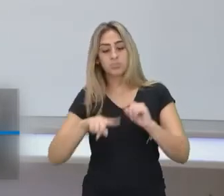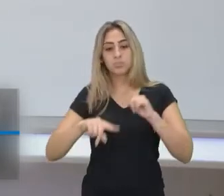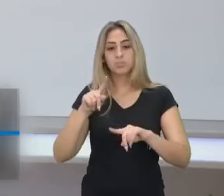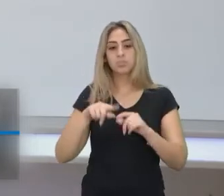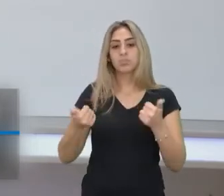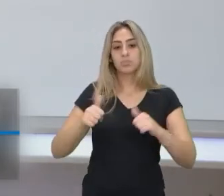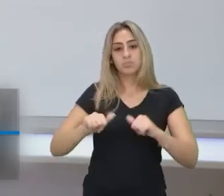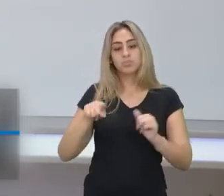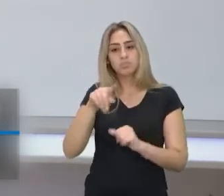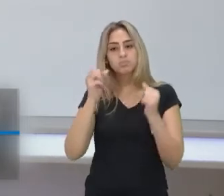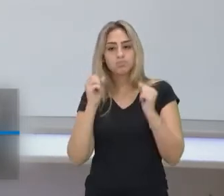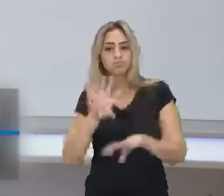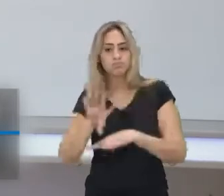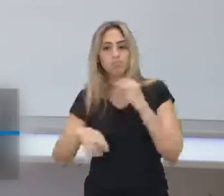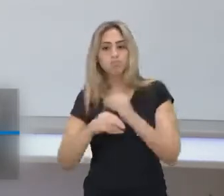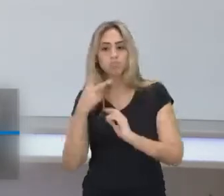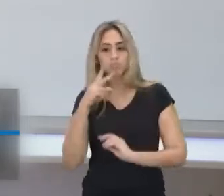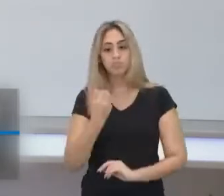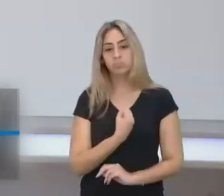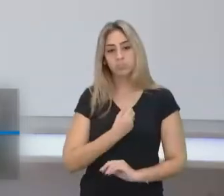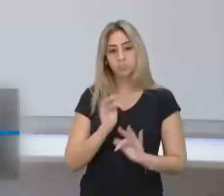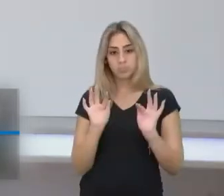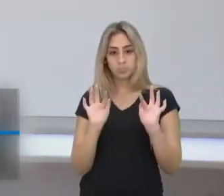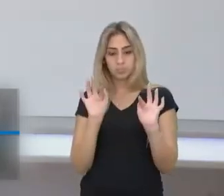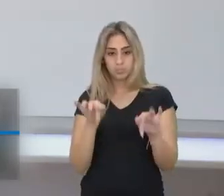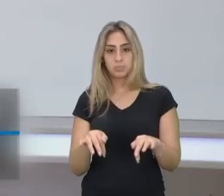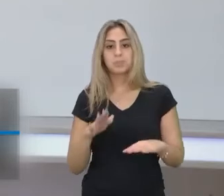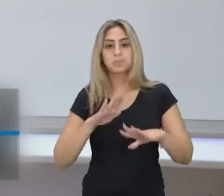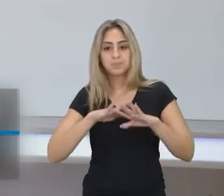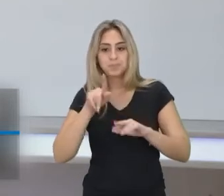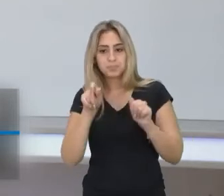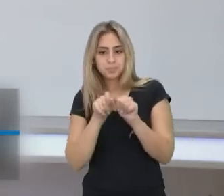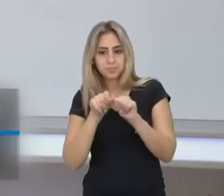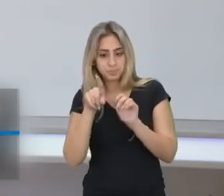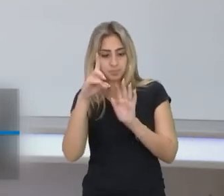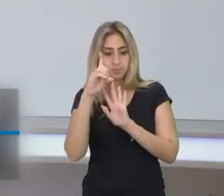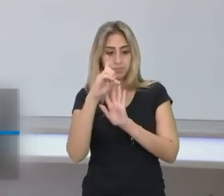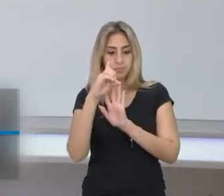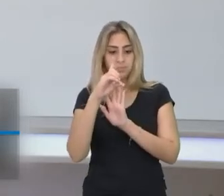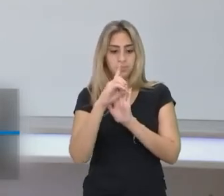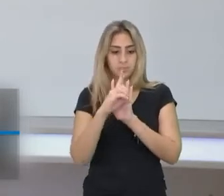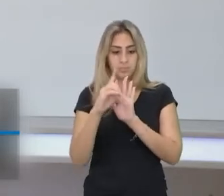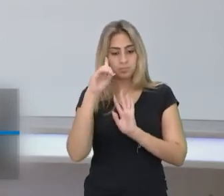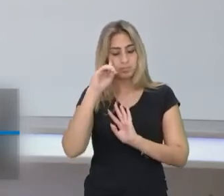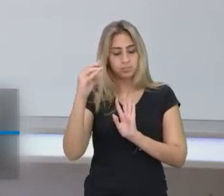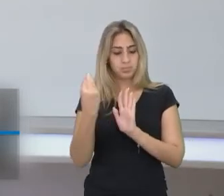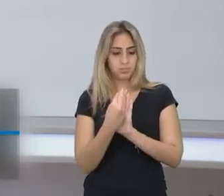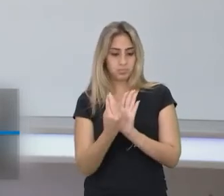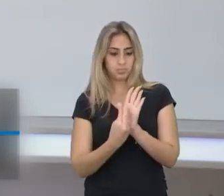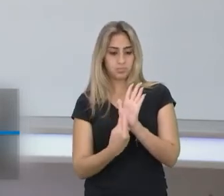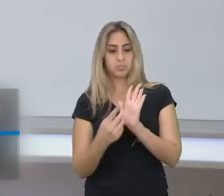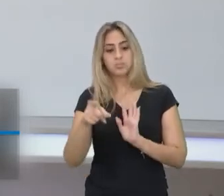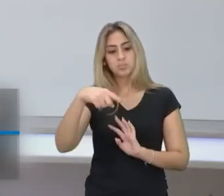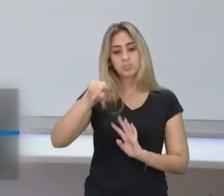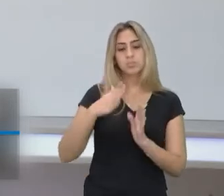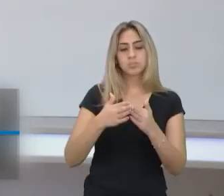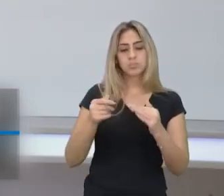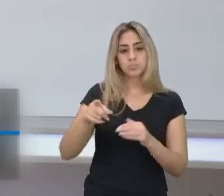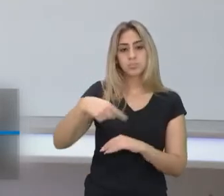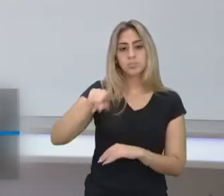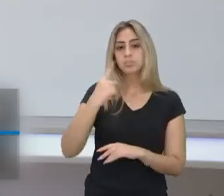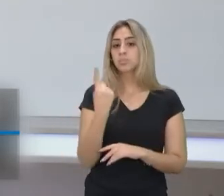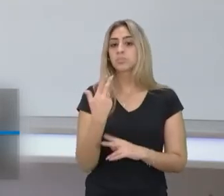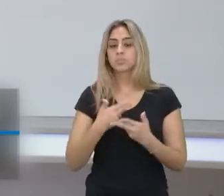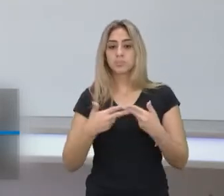avaliativo, então ele pode compor a sua nota final. Para fazer esse diário de bordo, a Pro vai pedir para vocês, então,